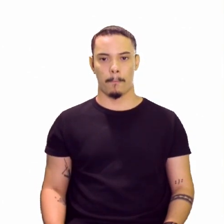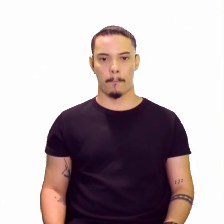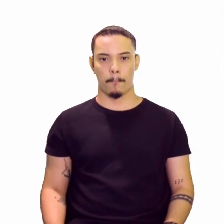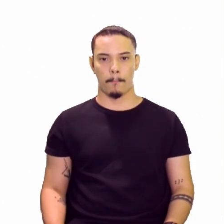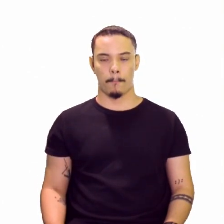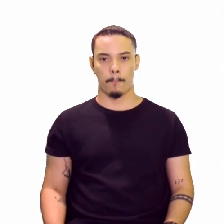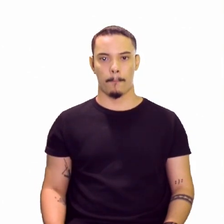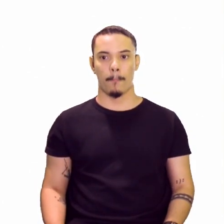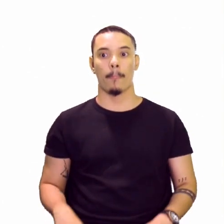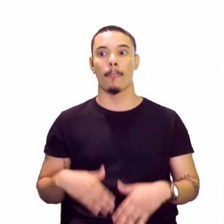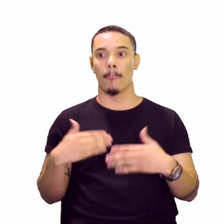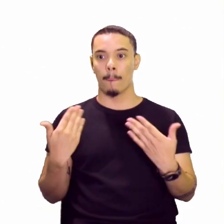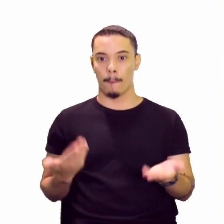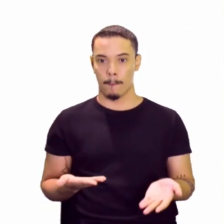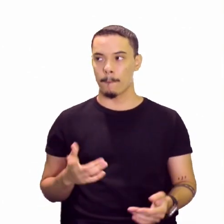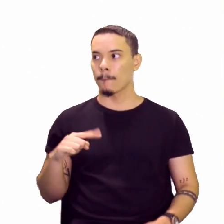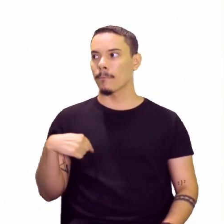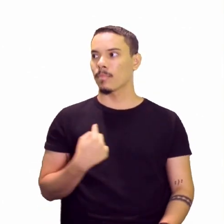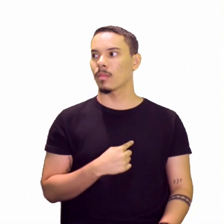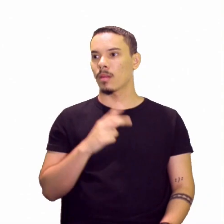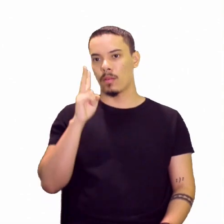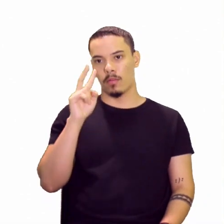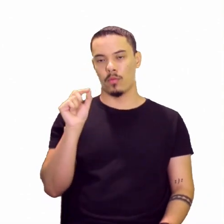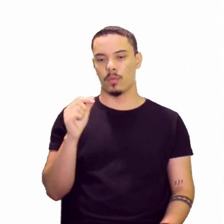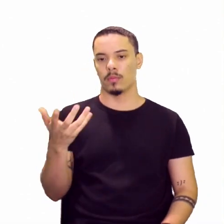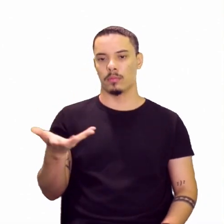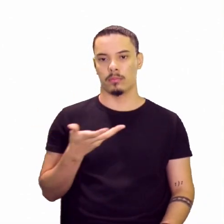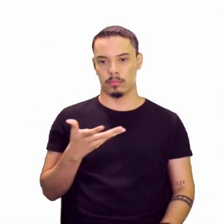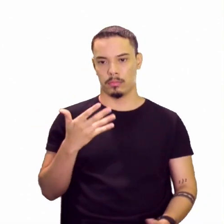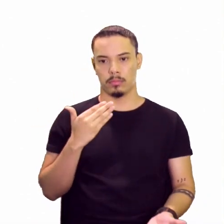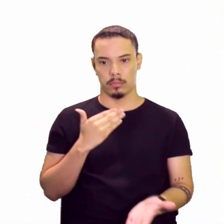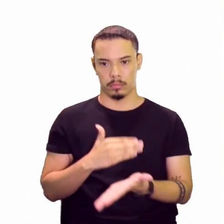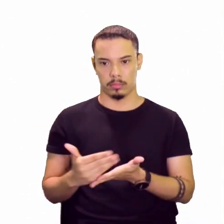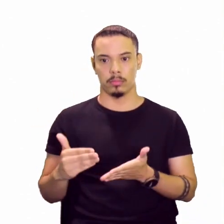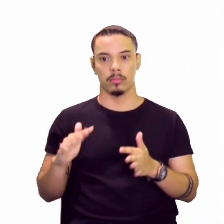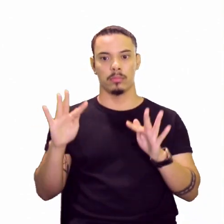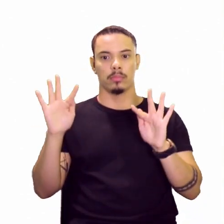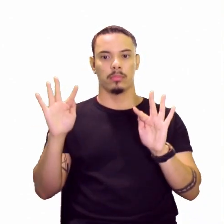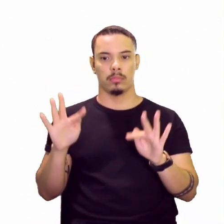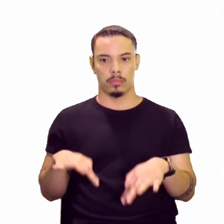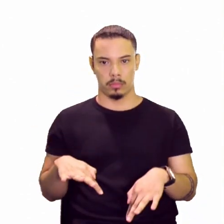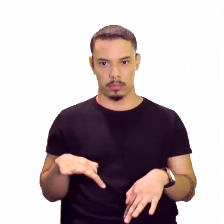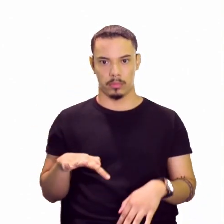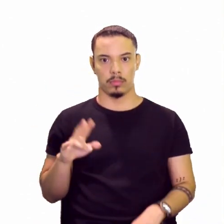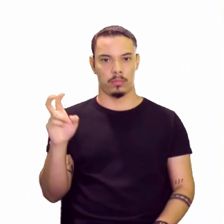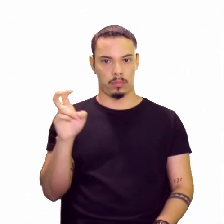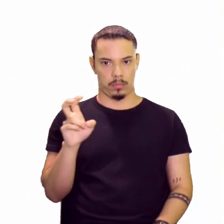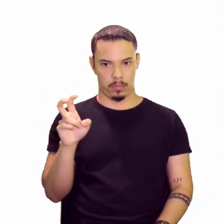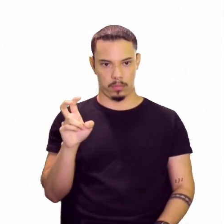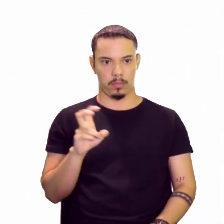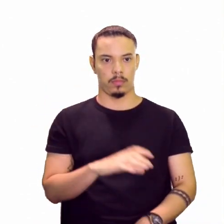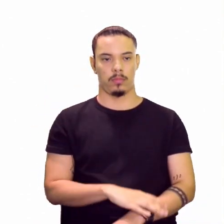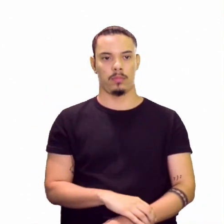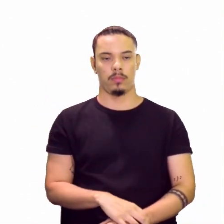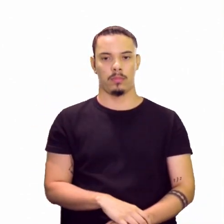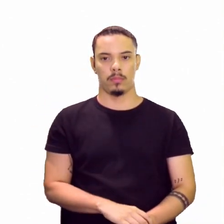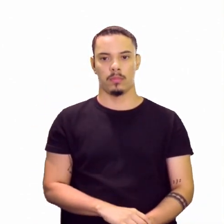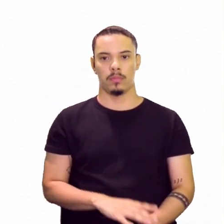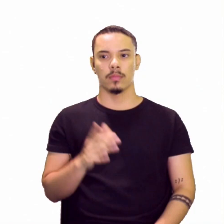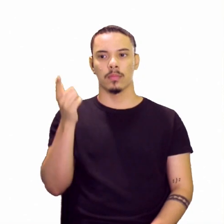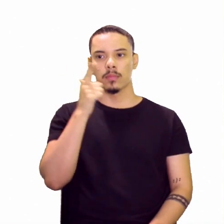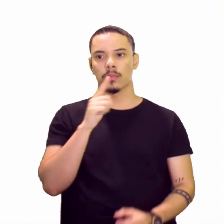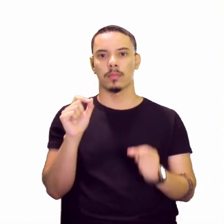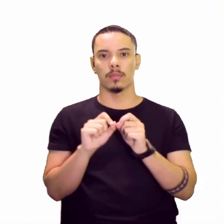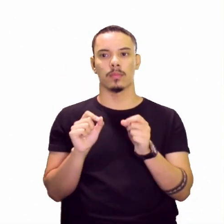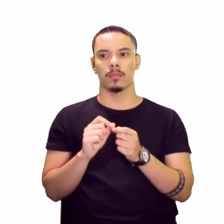Então... Aí, nós vimos que a velocidade inicial, final é 5, né? Isso, cai para 5, que é essa